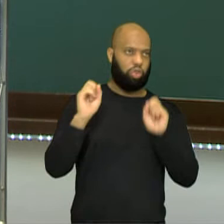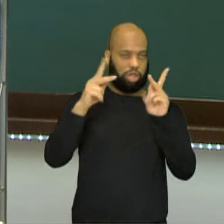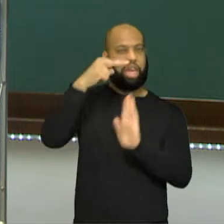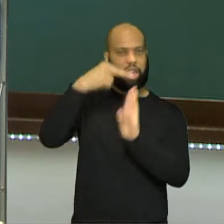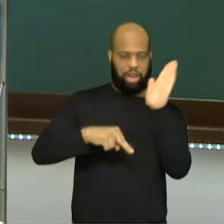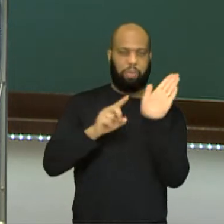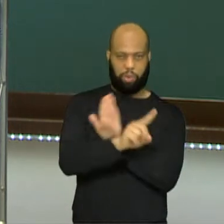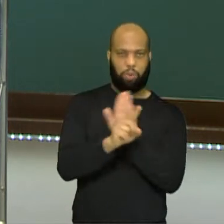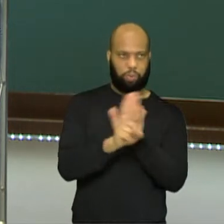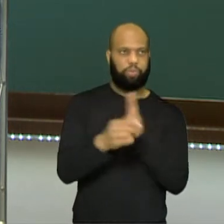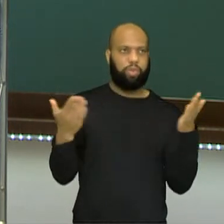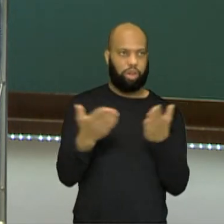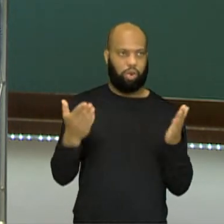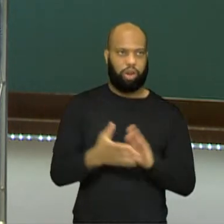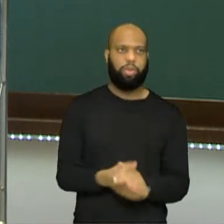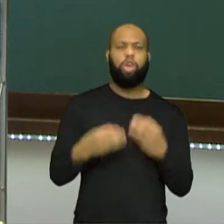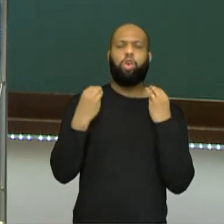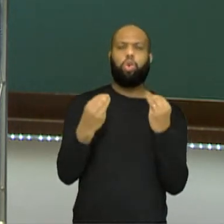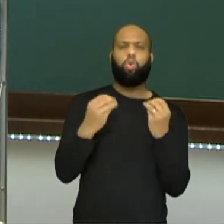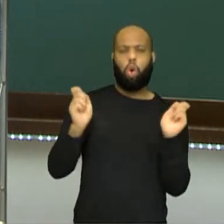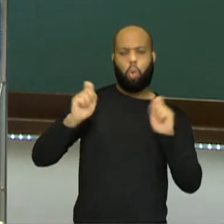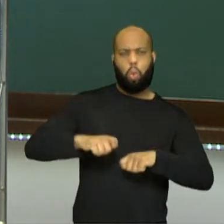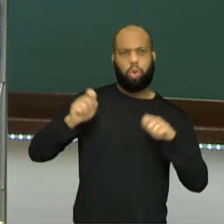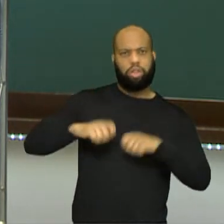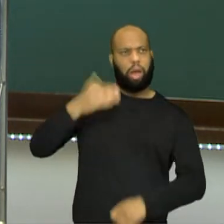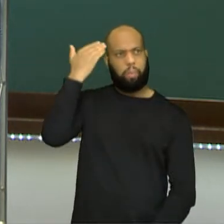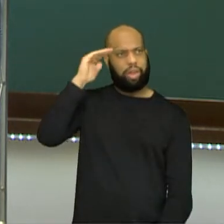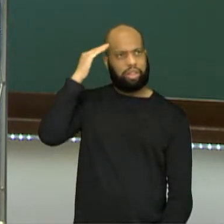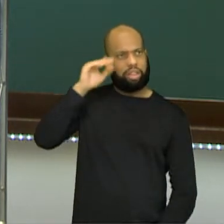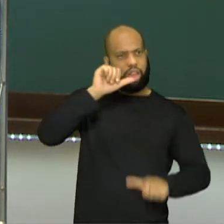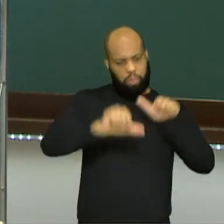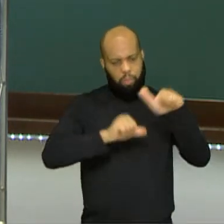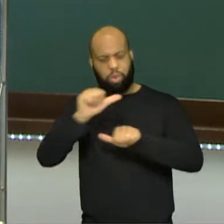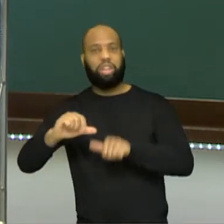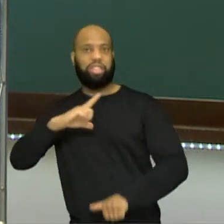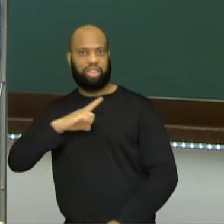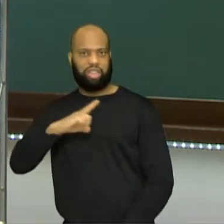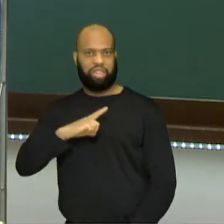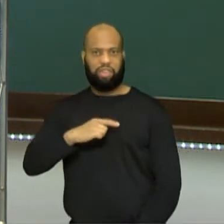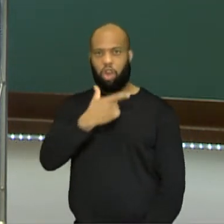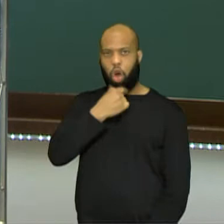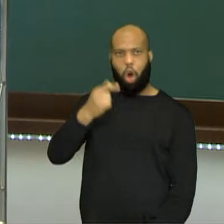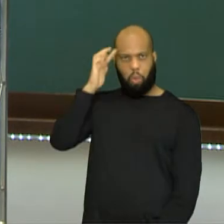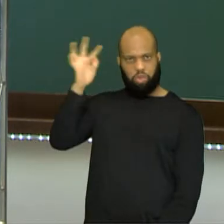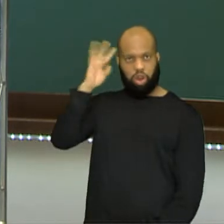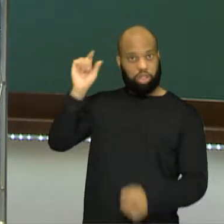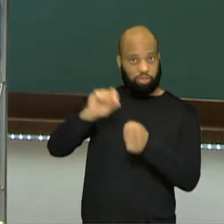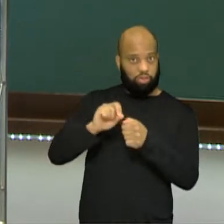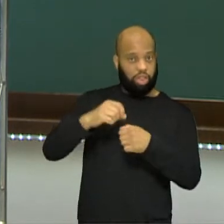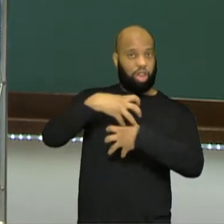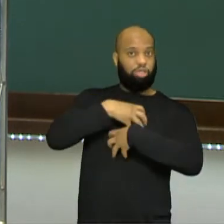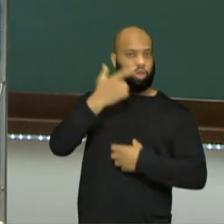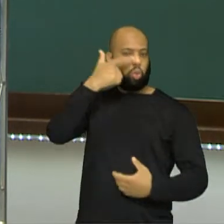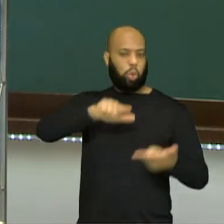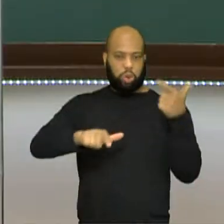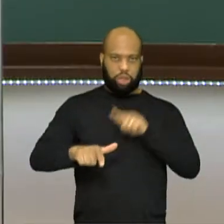para a gente fazer essa questão. Como podemos entender as mudanças de Copérnico na forma de obter conhecimento? Então vai lá, você vai